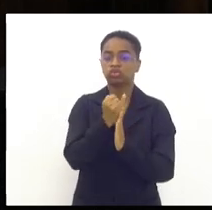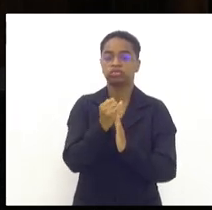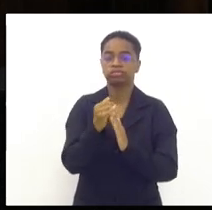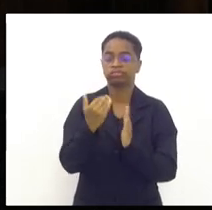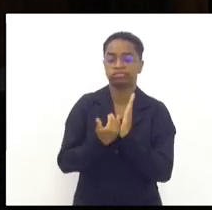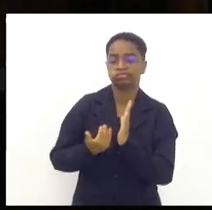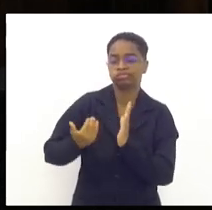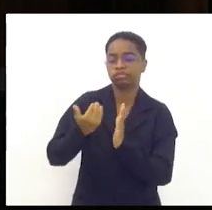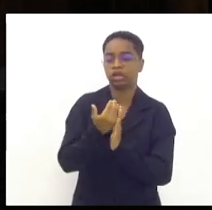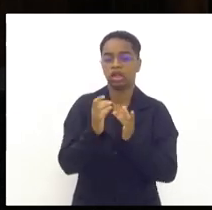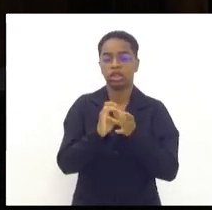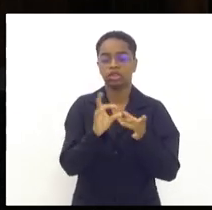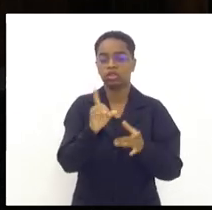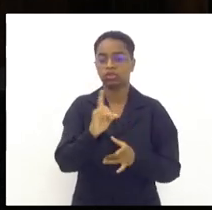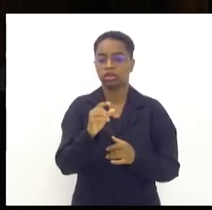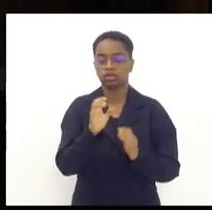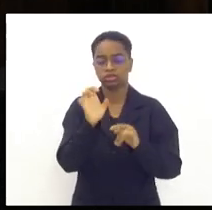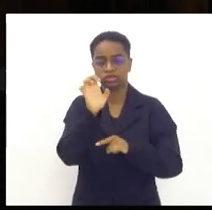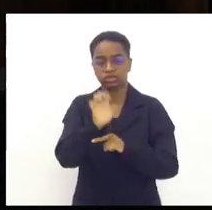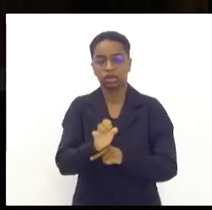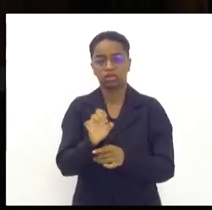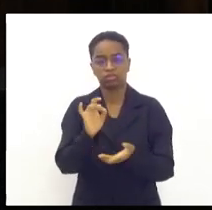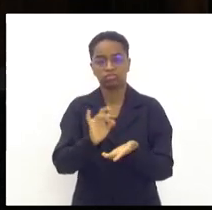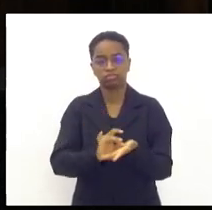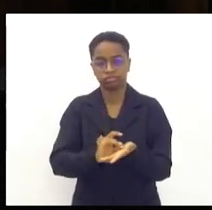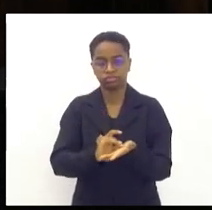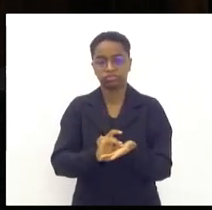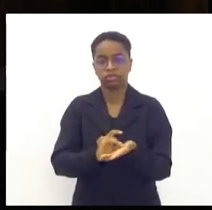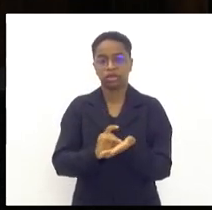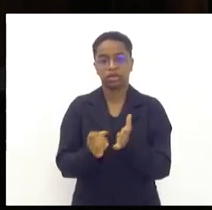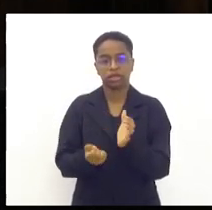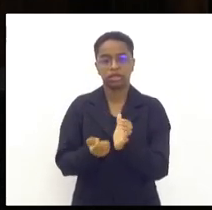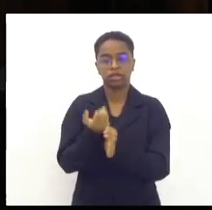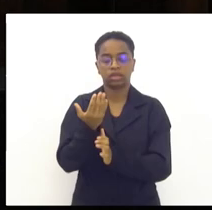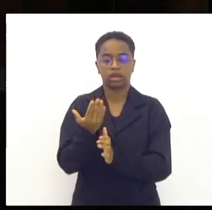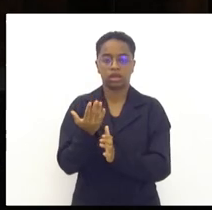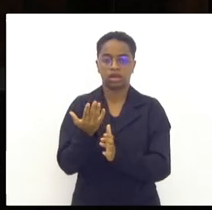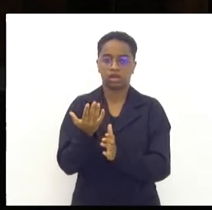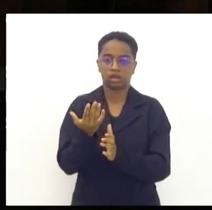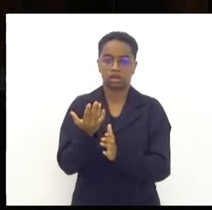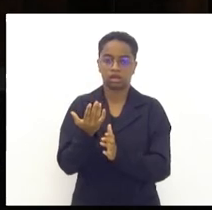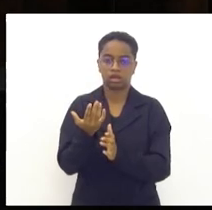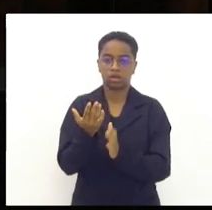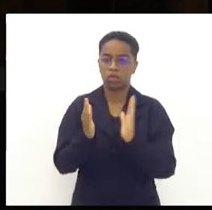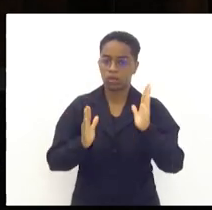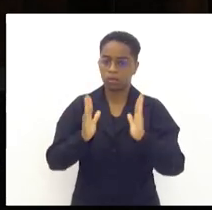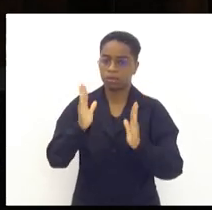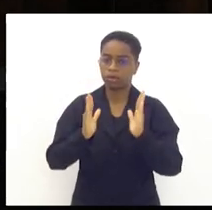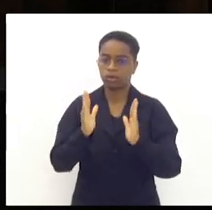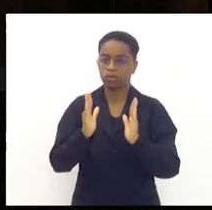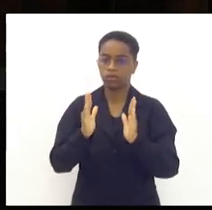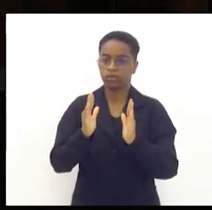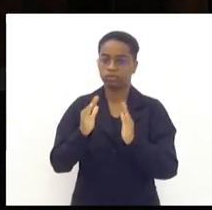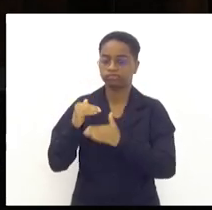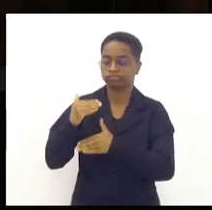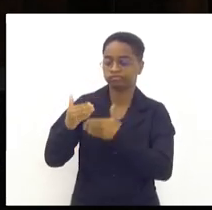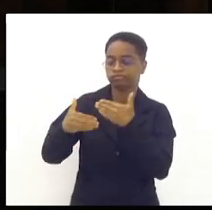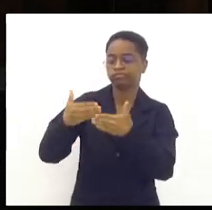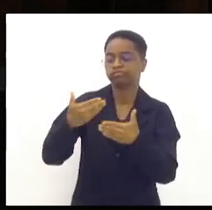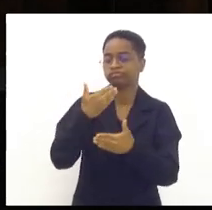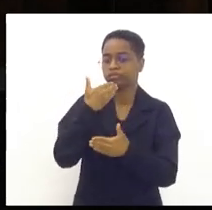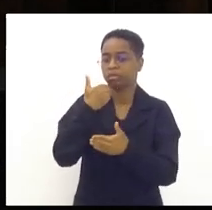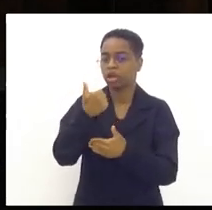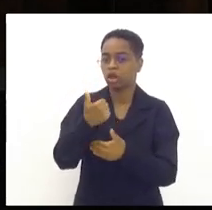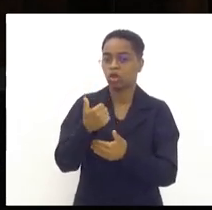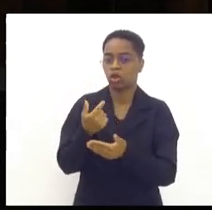permite com que o Estado possa, de fato, criar um processo de recuperação financeira, ou ao contrário, a